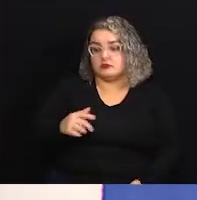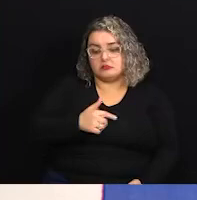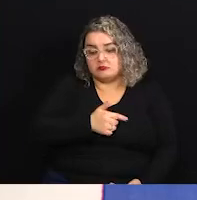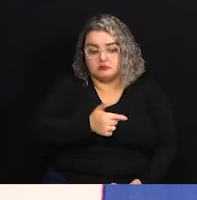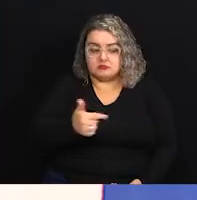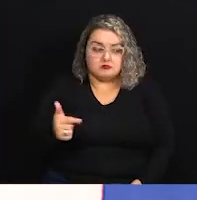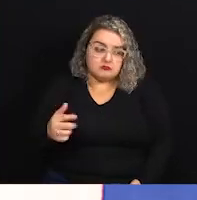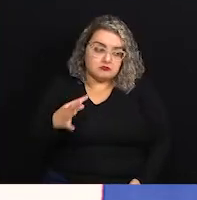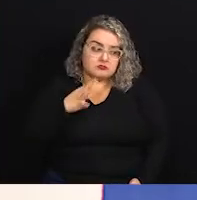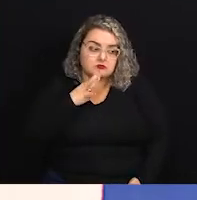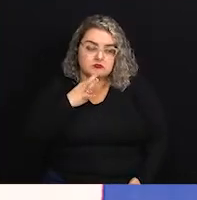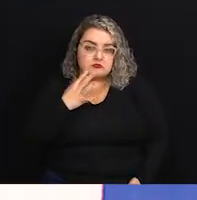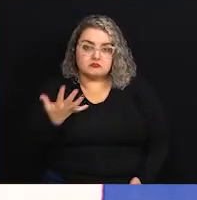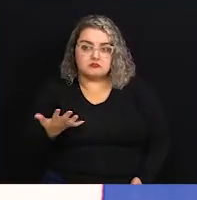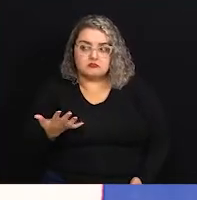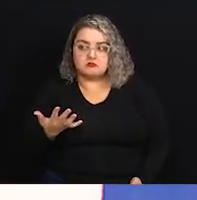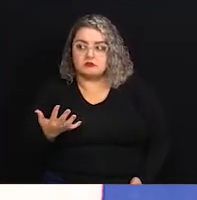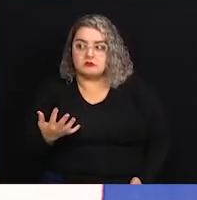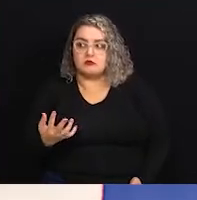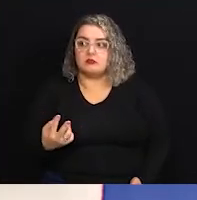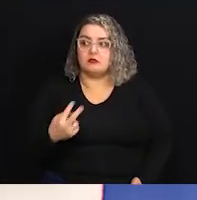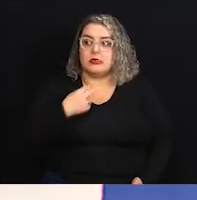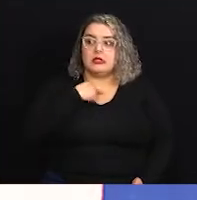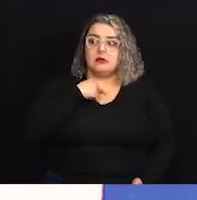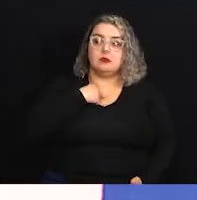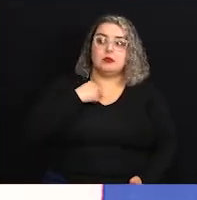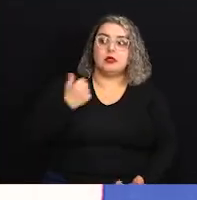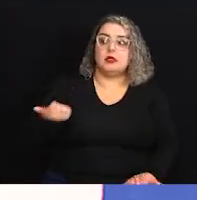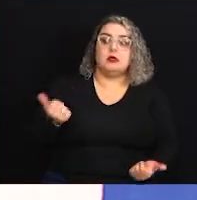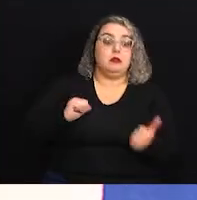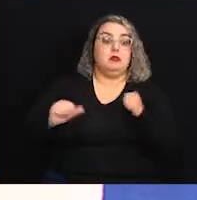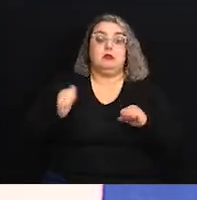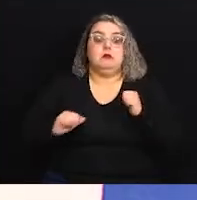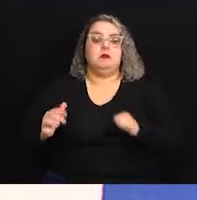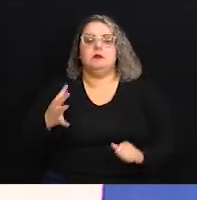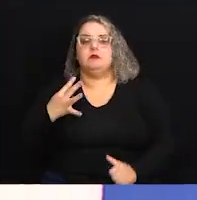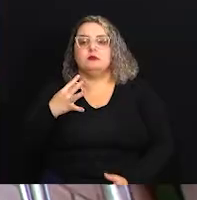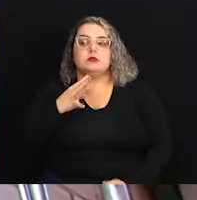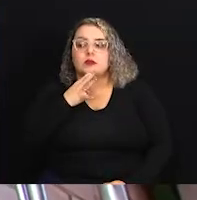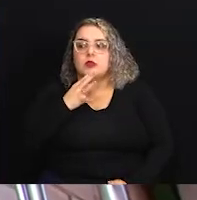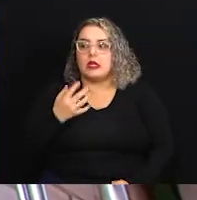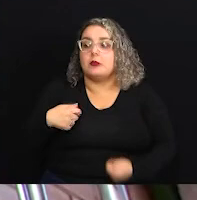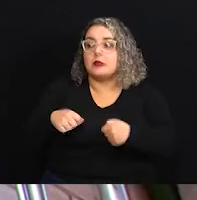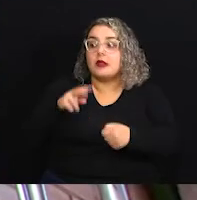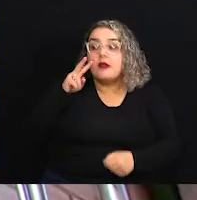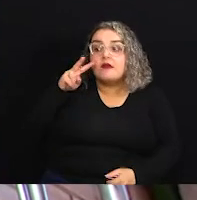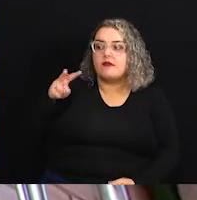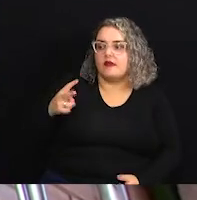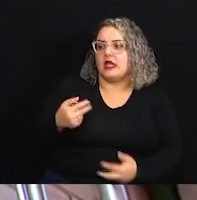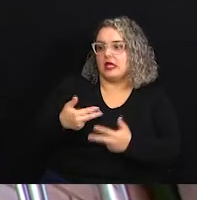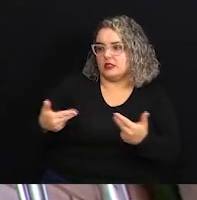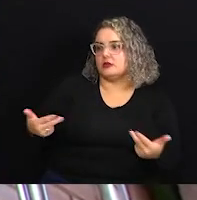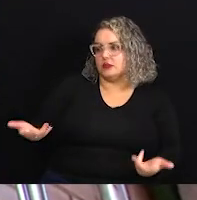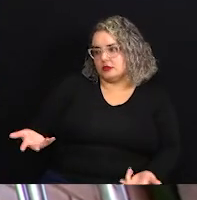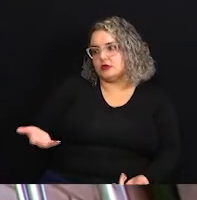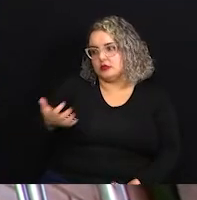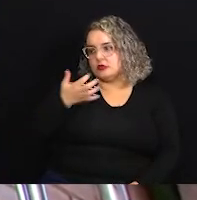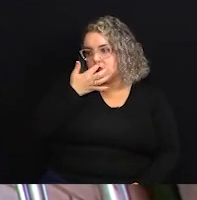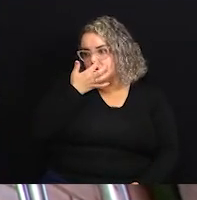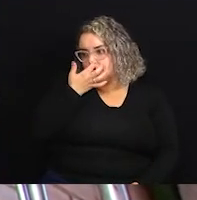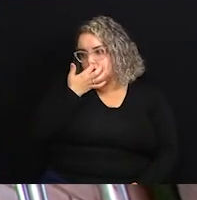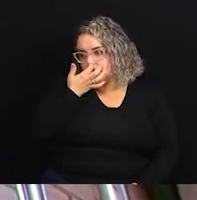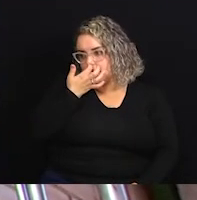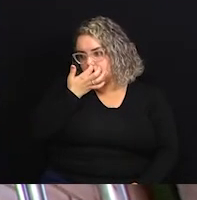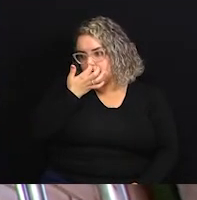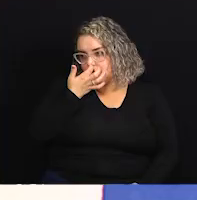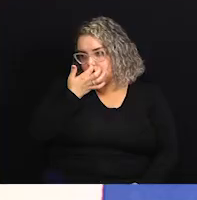desconhecidas. E as pessoas não podem ansiar por ter uma coisa que elas não conhecem, então elas precisam ver aquilo. E